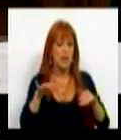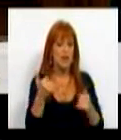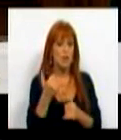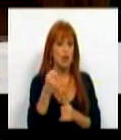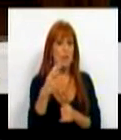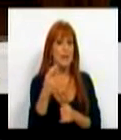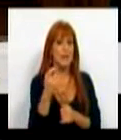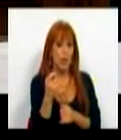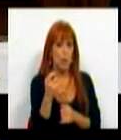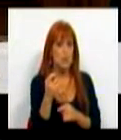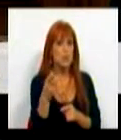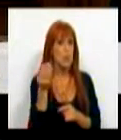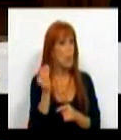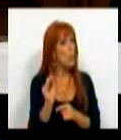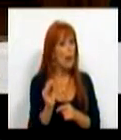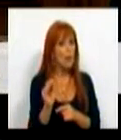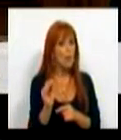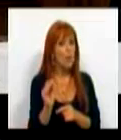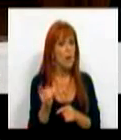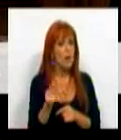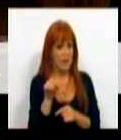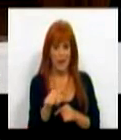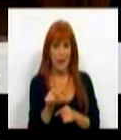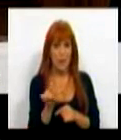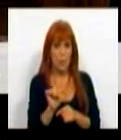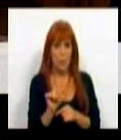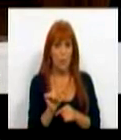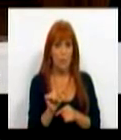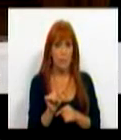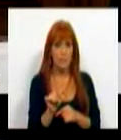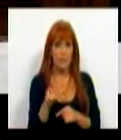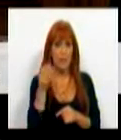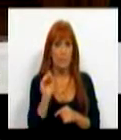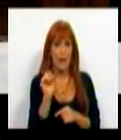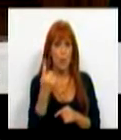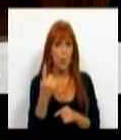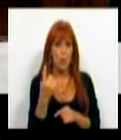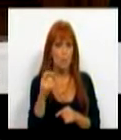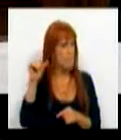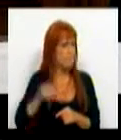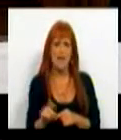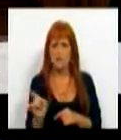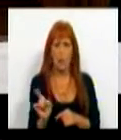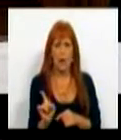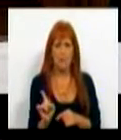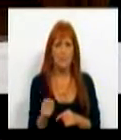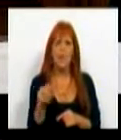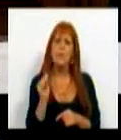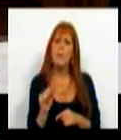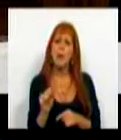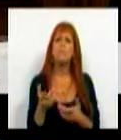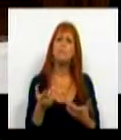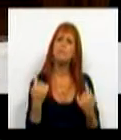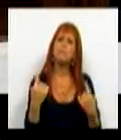de 2013, o banco não é seguramente um banco péssimo. É um